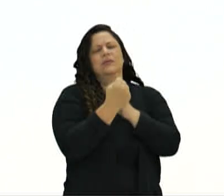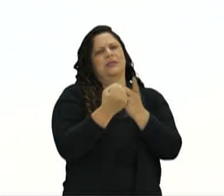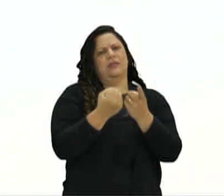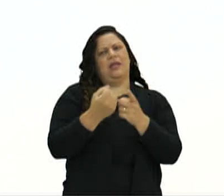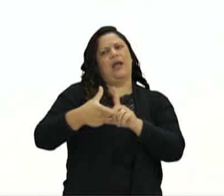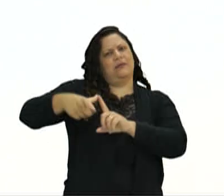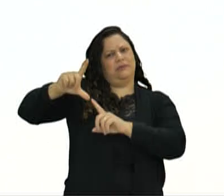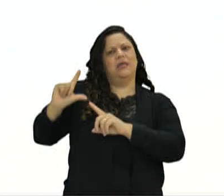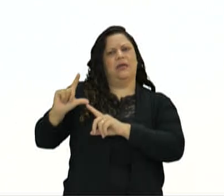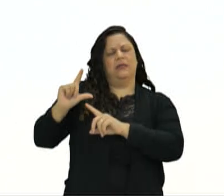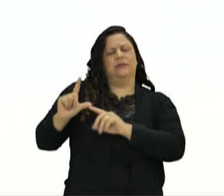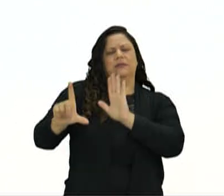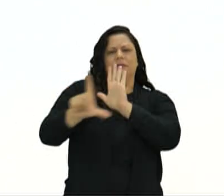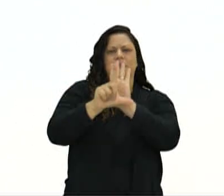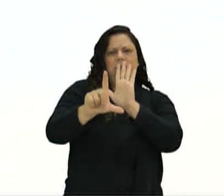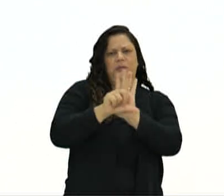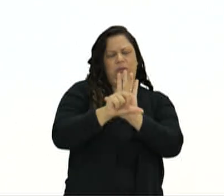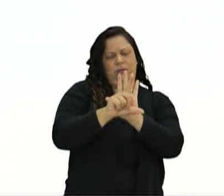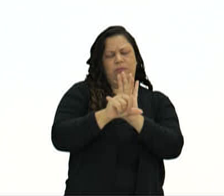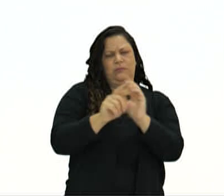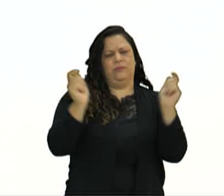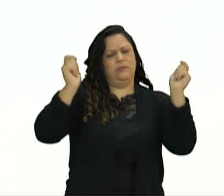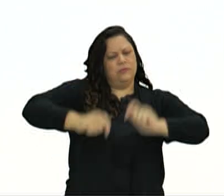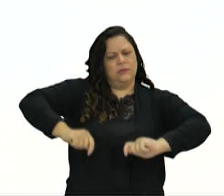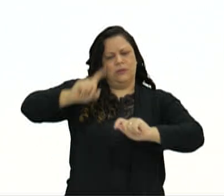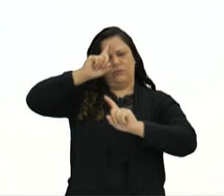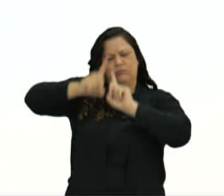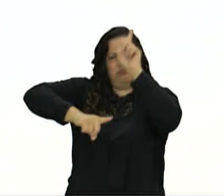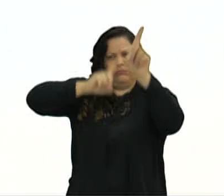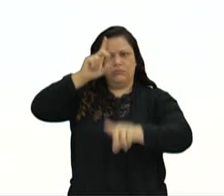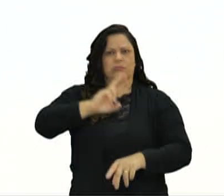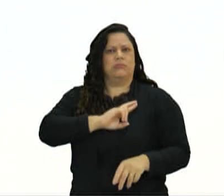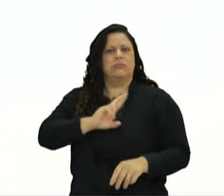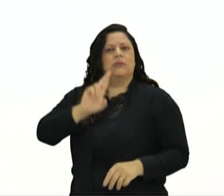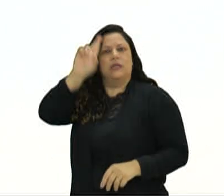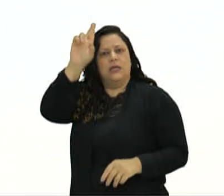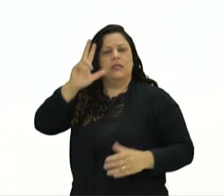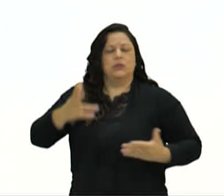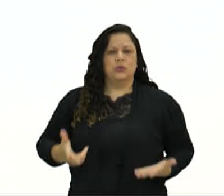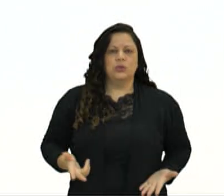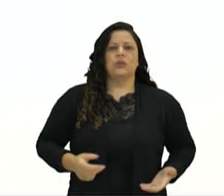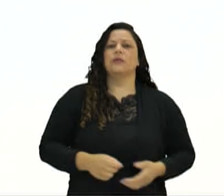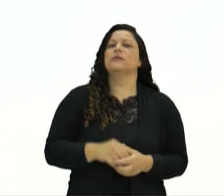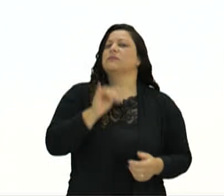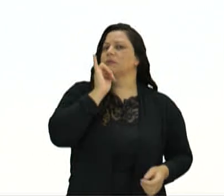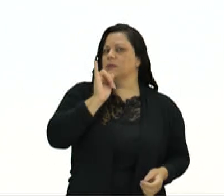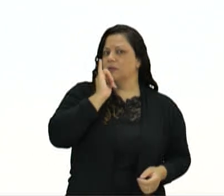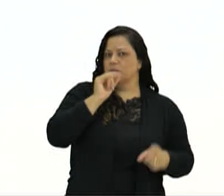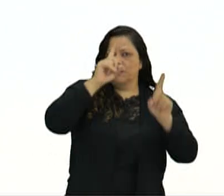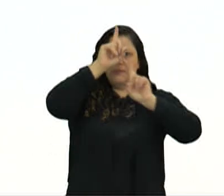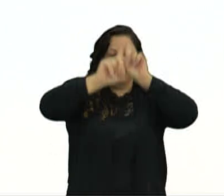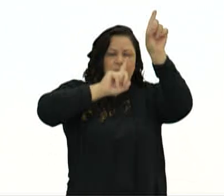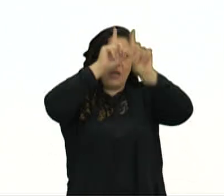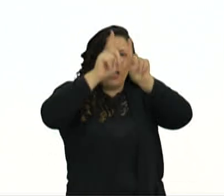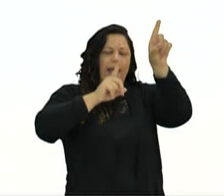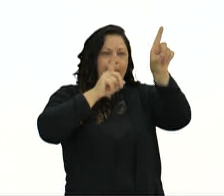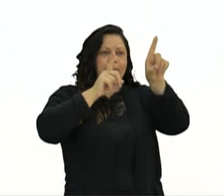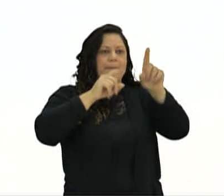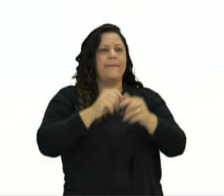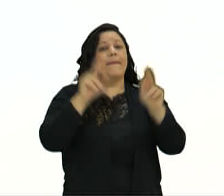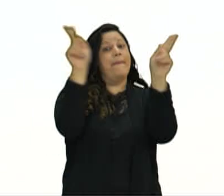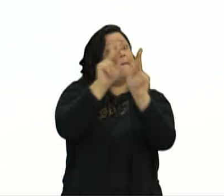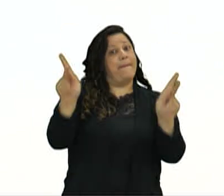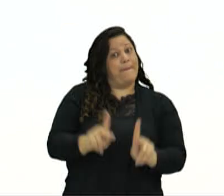leis fundamentadas no argumento da autoridade religiosa. Por exemplo, a ideia de paz entre os